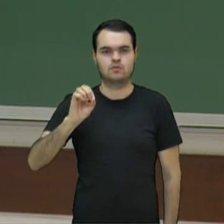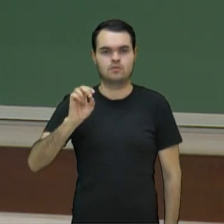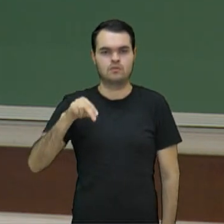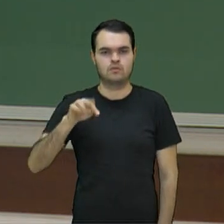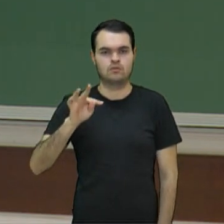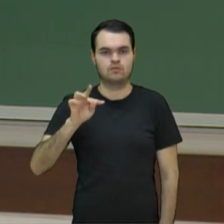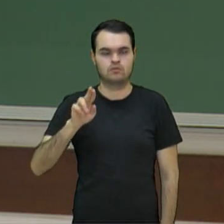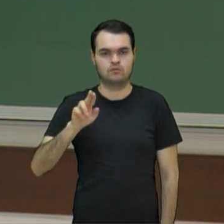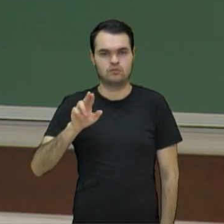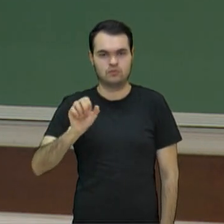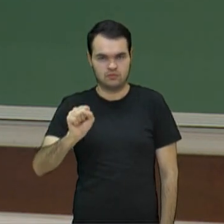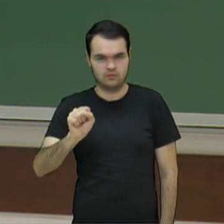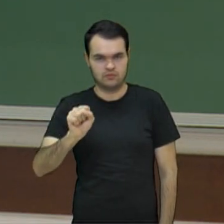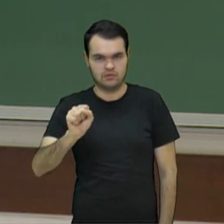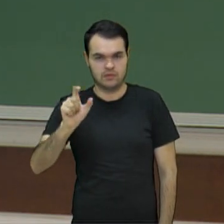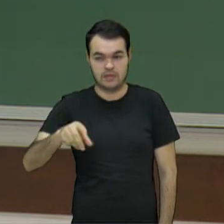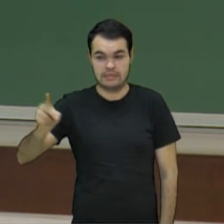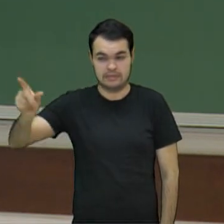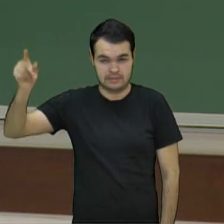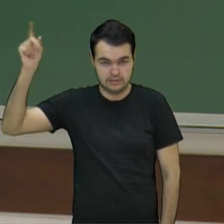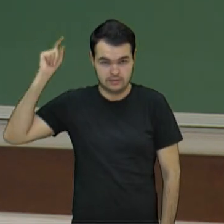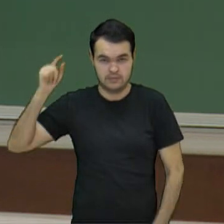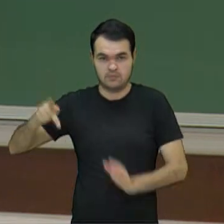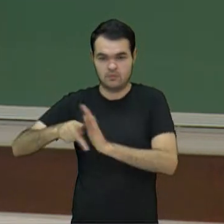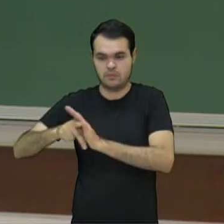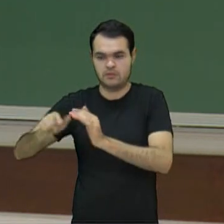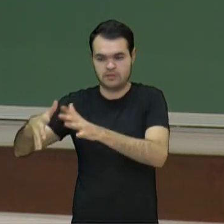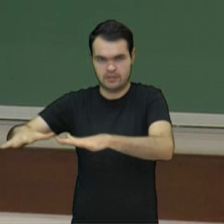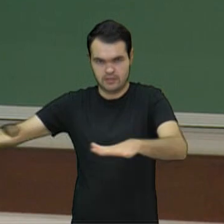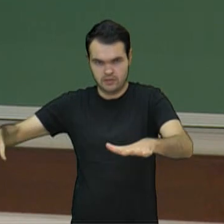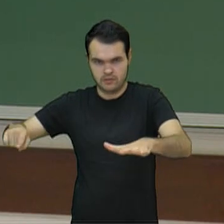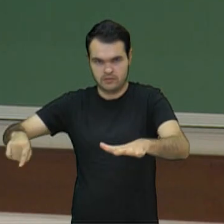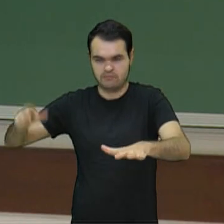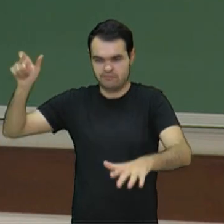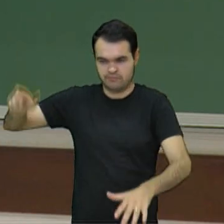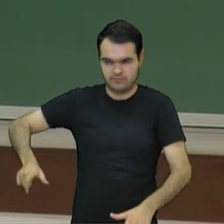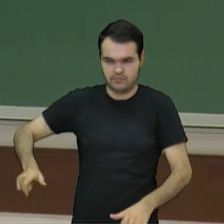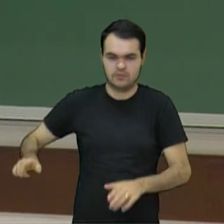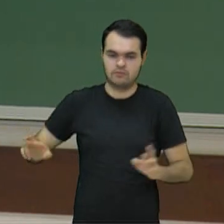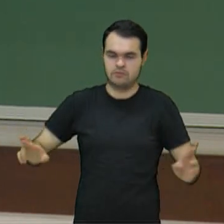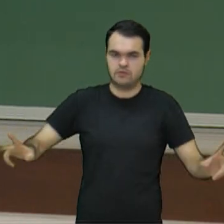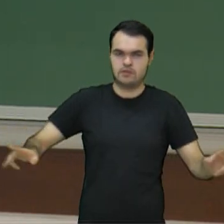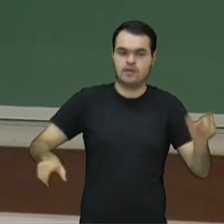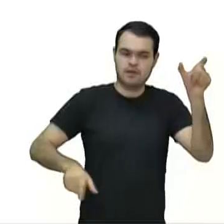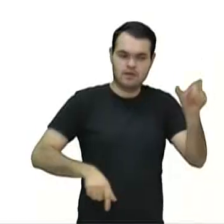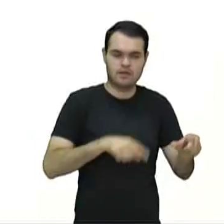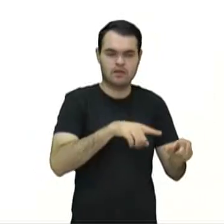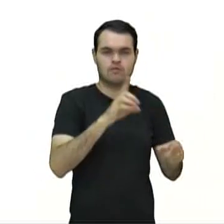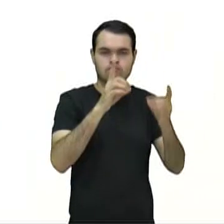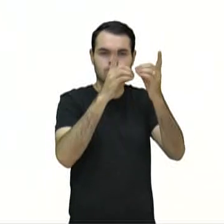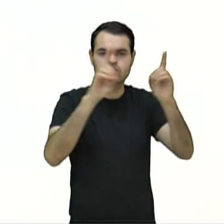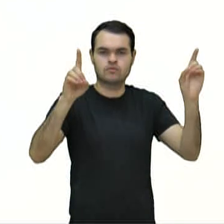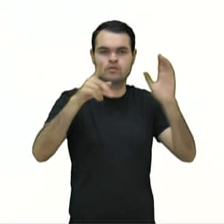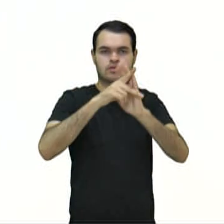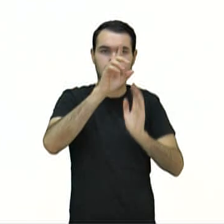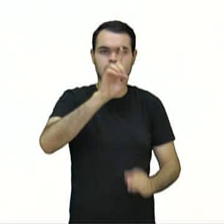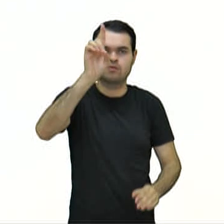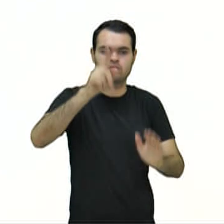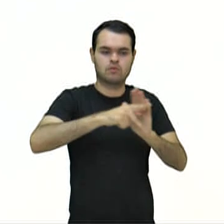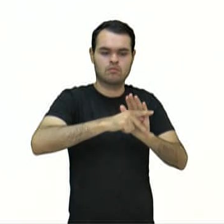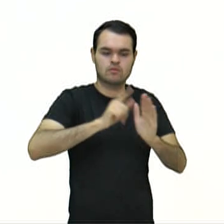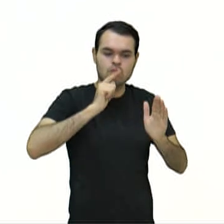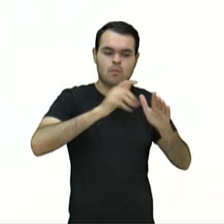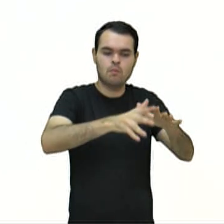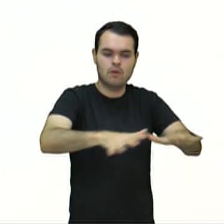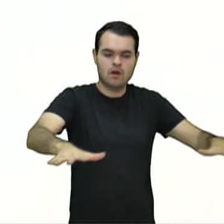Pontus, né, a divindade antiga das águas. E também era conhecido como deus dos mares, né,